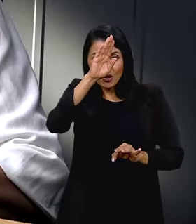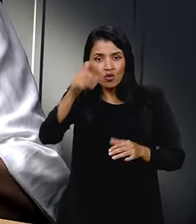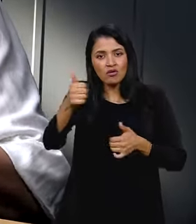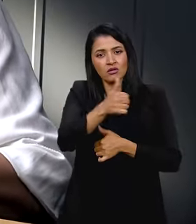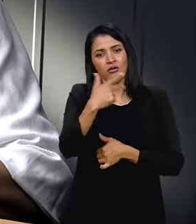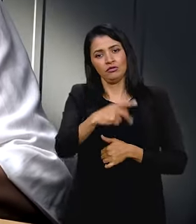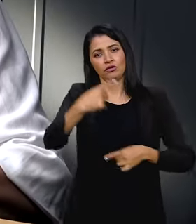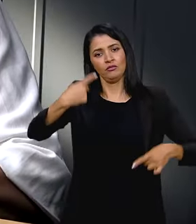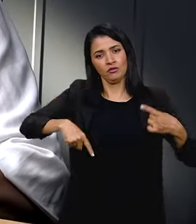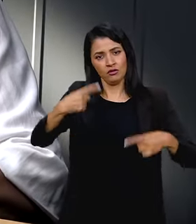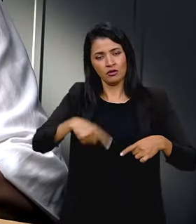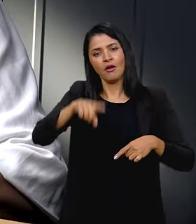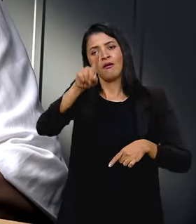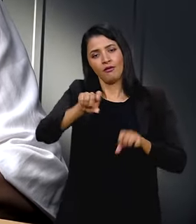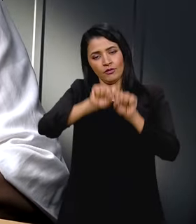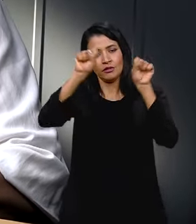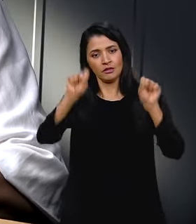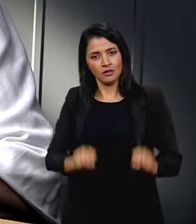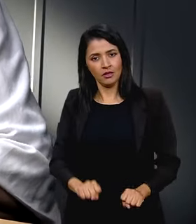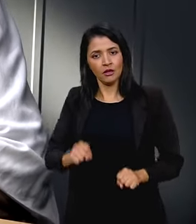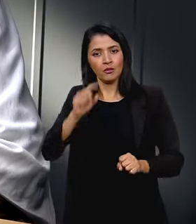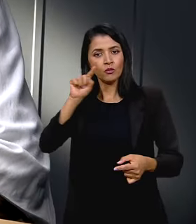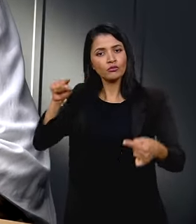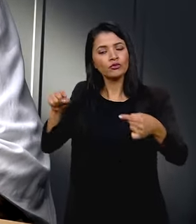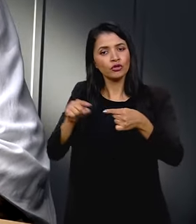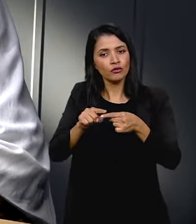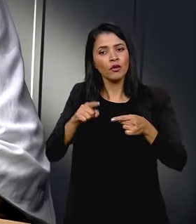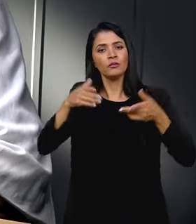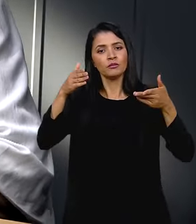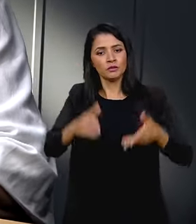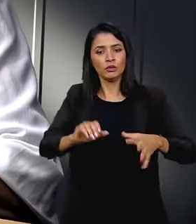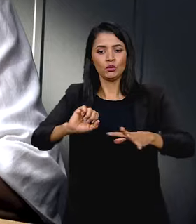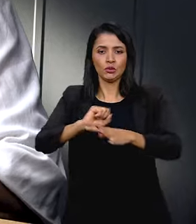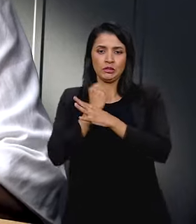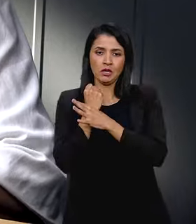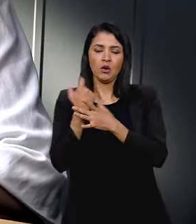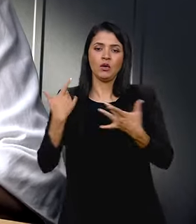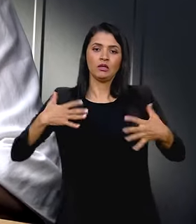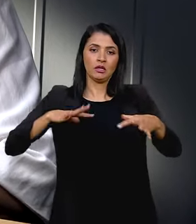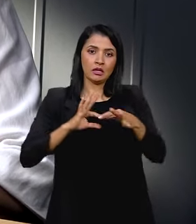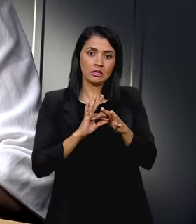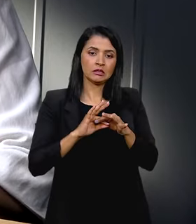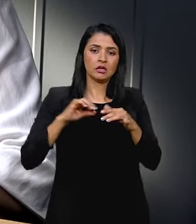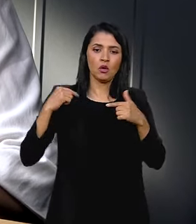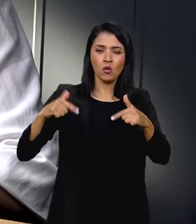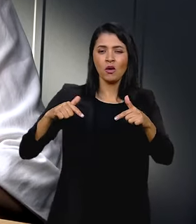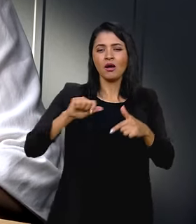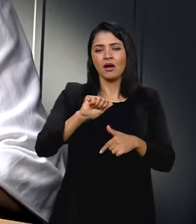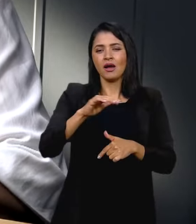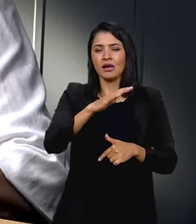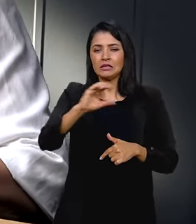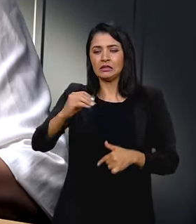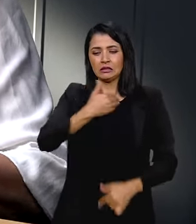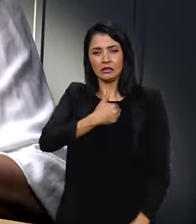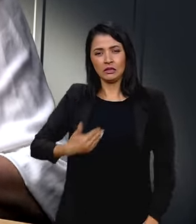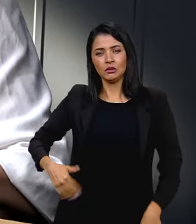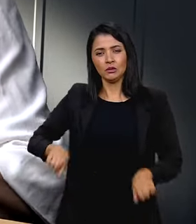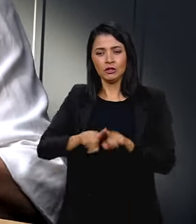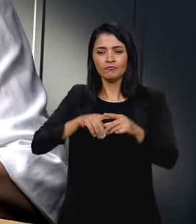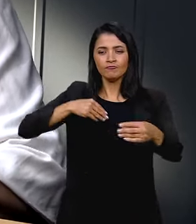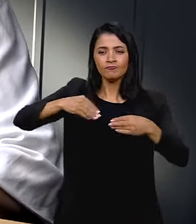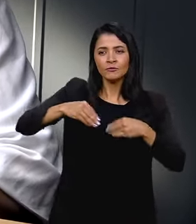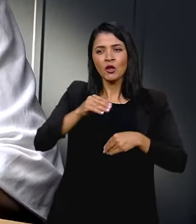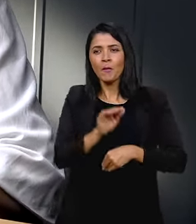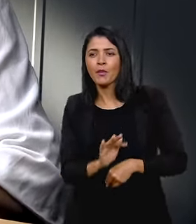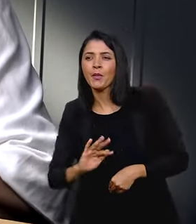Então esse é um sistema um sistema que Visa garantir participação social eh integração de ações governamentais e também